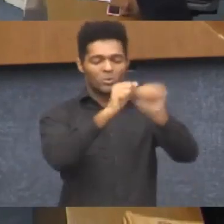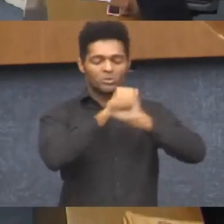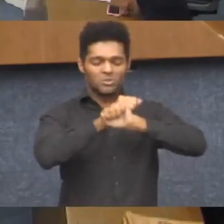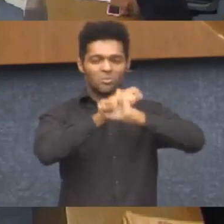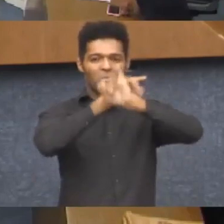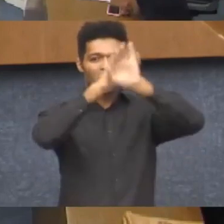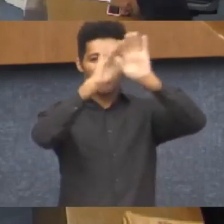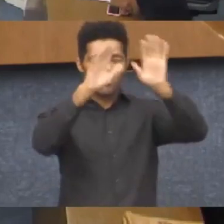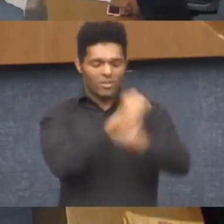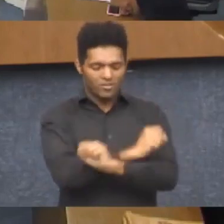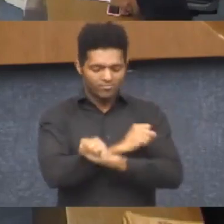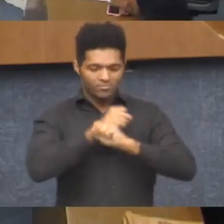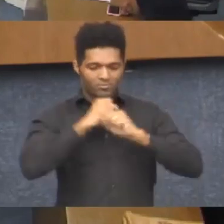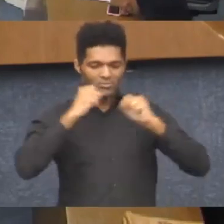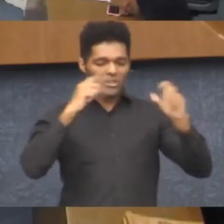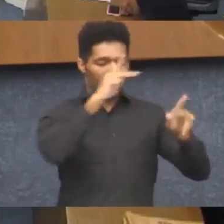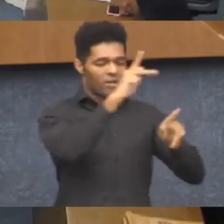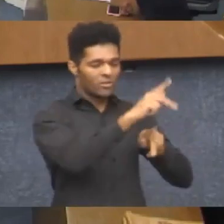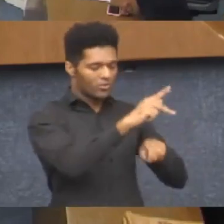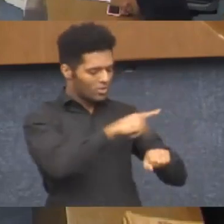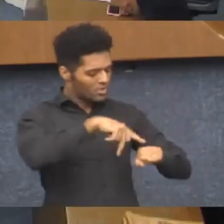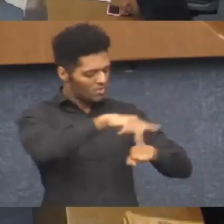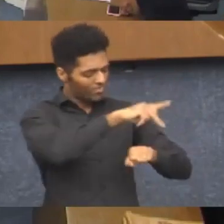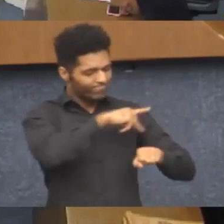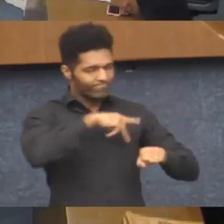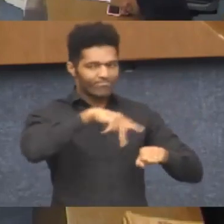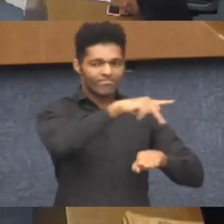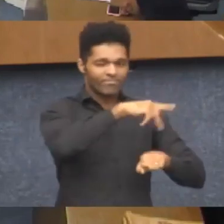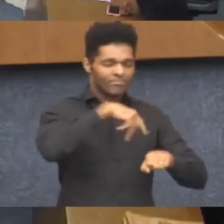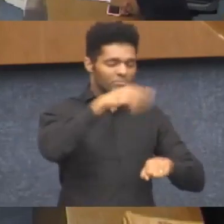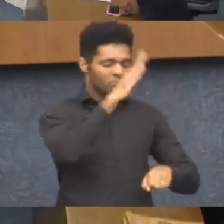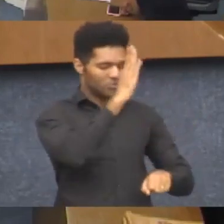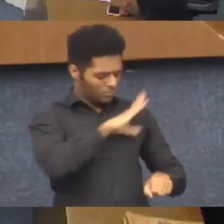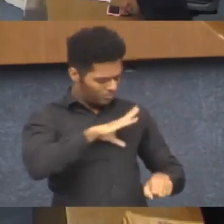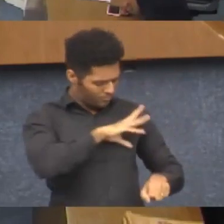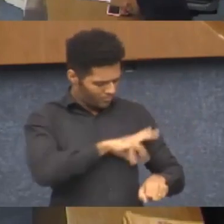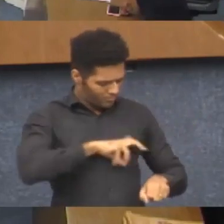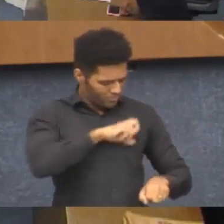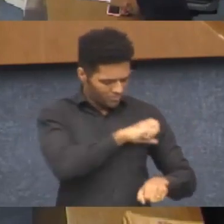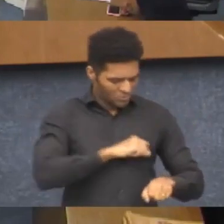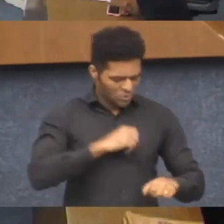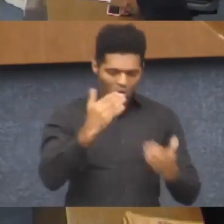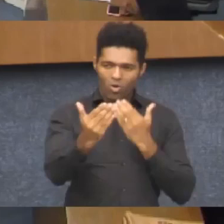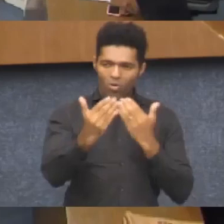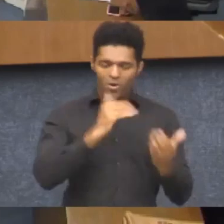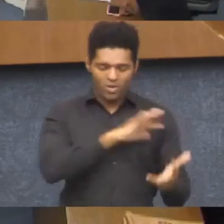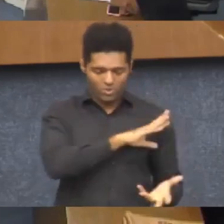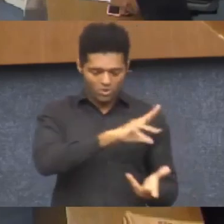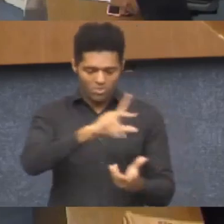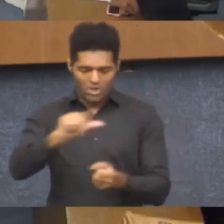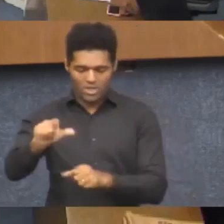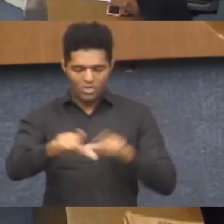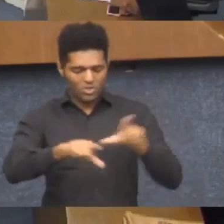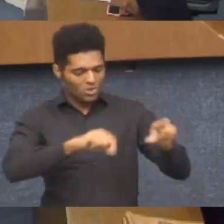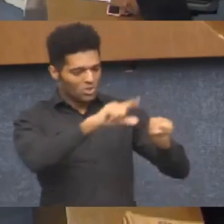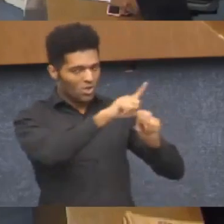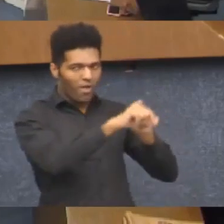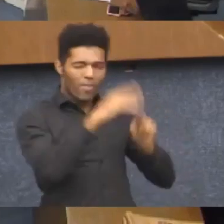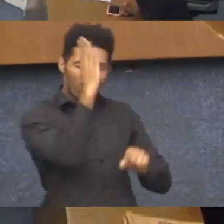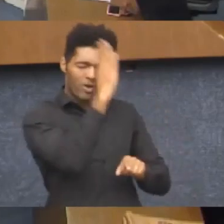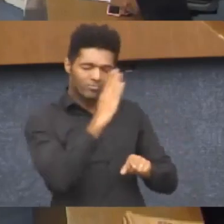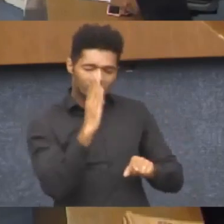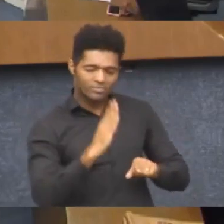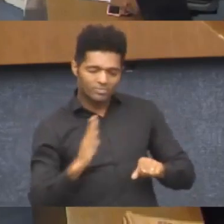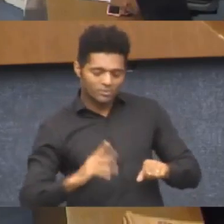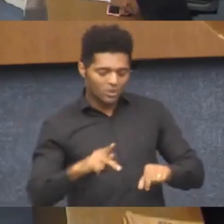teu futuro esplende essa grandeza, terra adorada, entre outras mil és o Brasil,